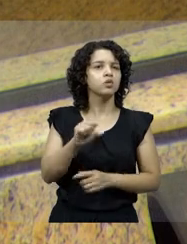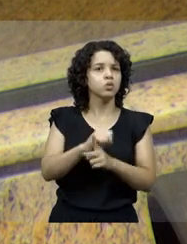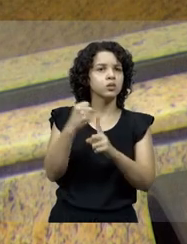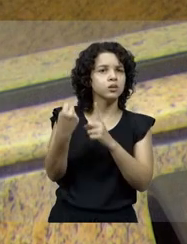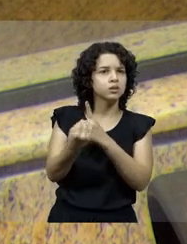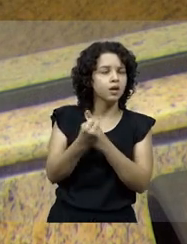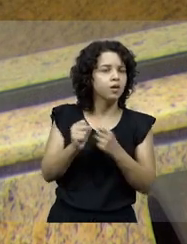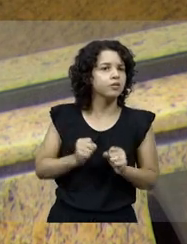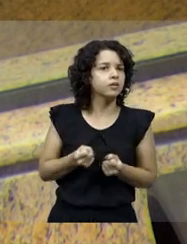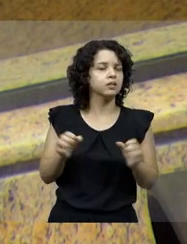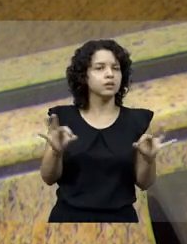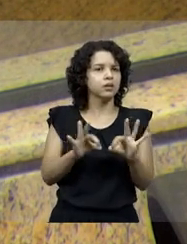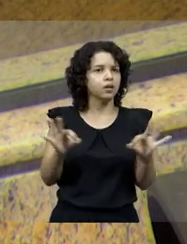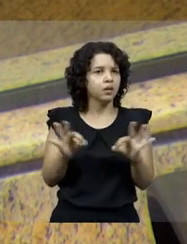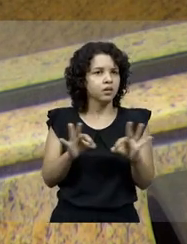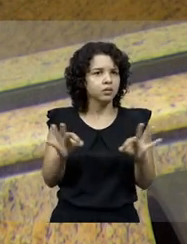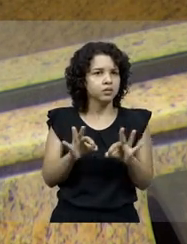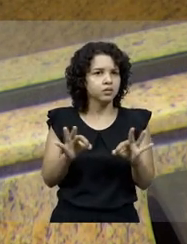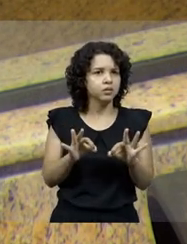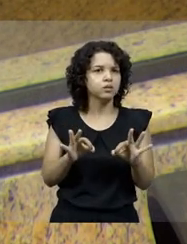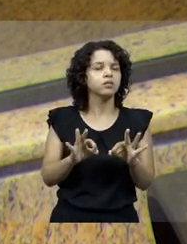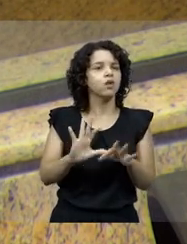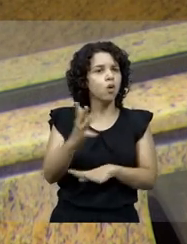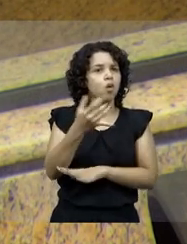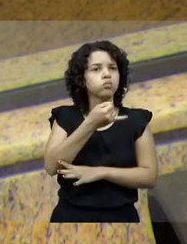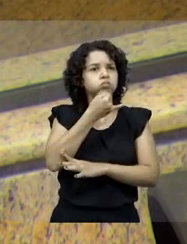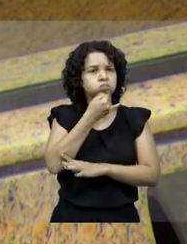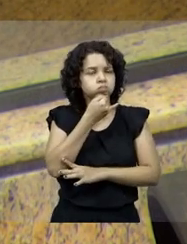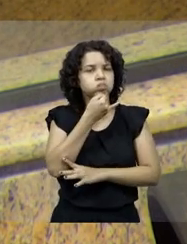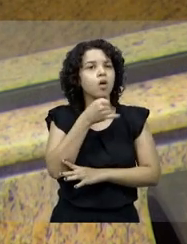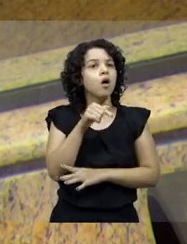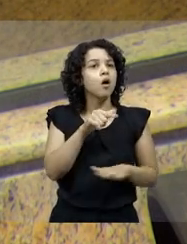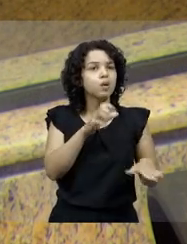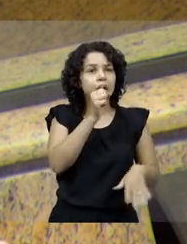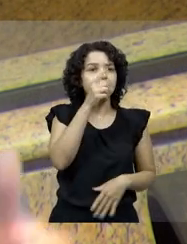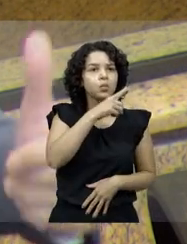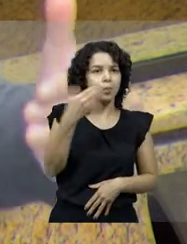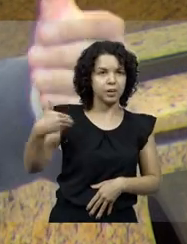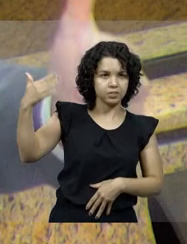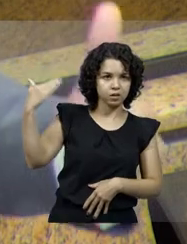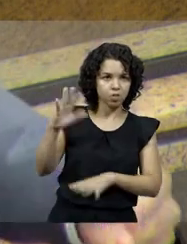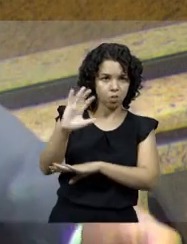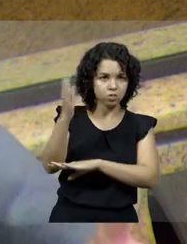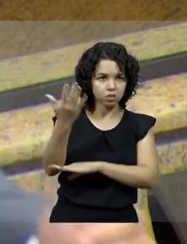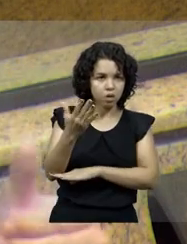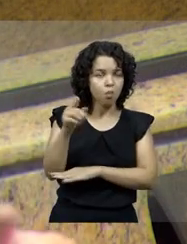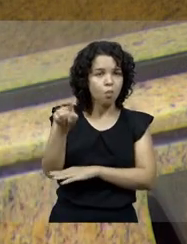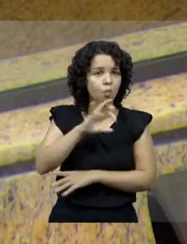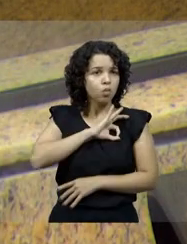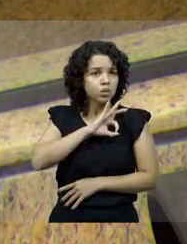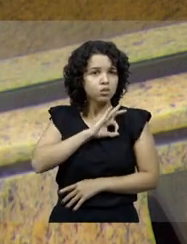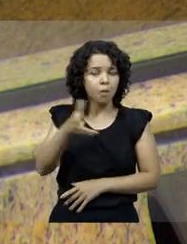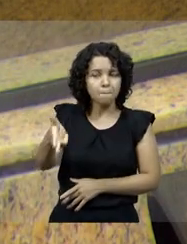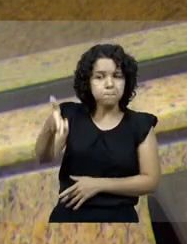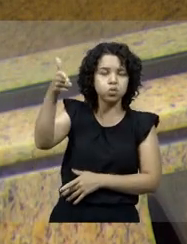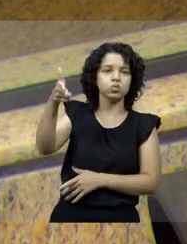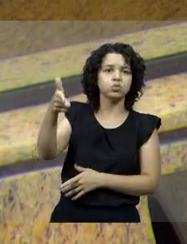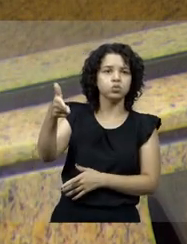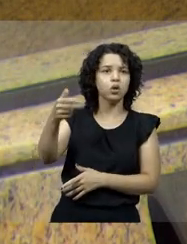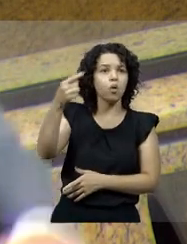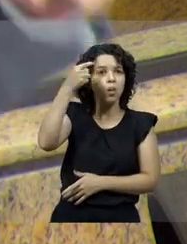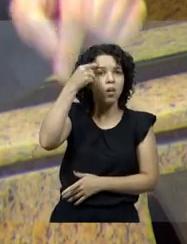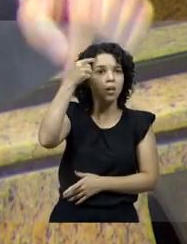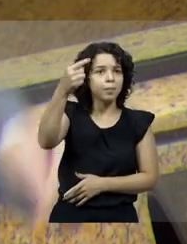sociedade. Quando, do caso infeliz que aconteceu nesse final de semana, do policial morto com um fuzil, eu lembrei de um